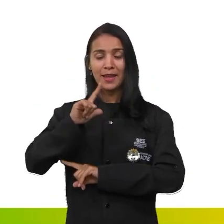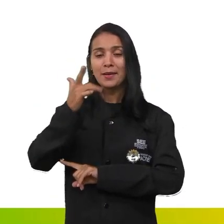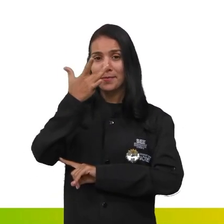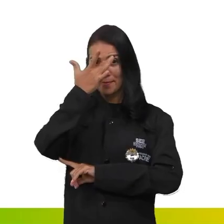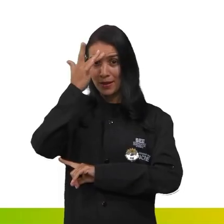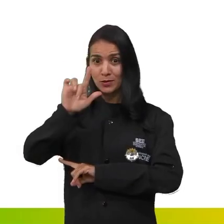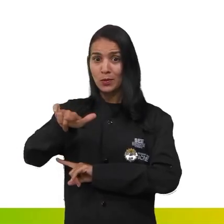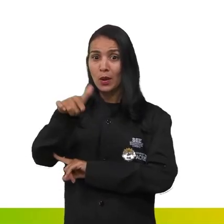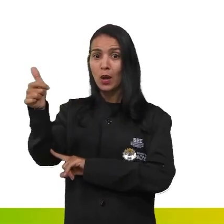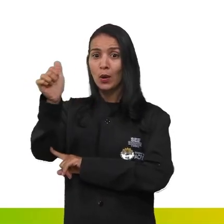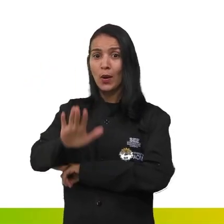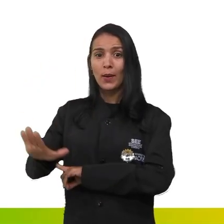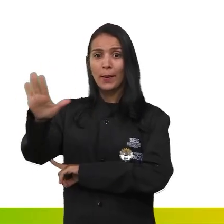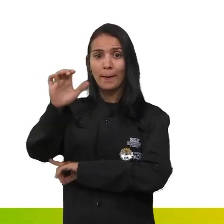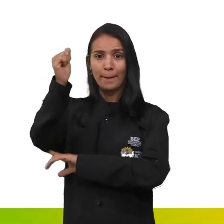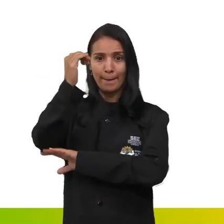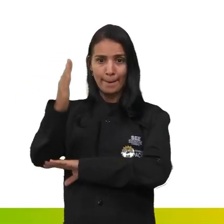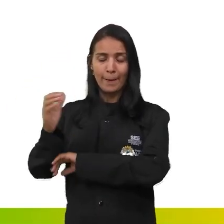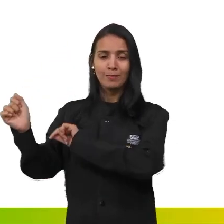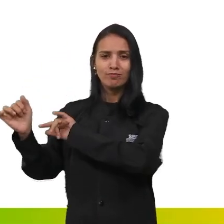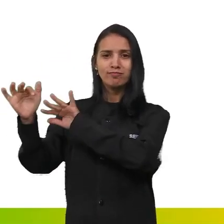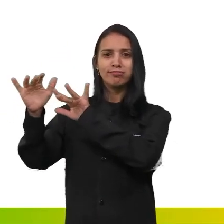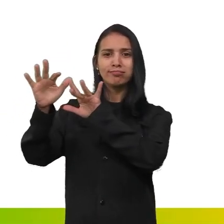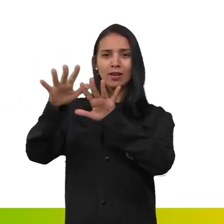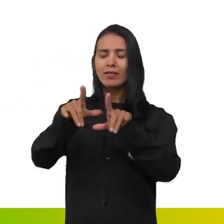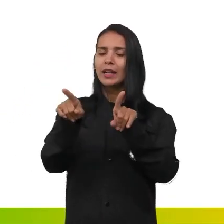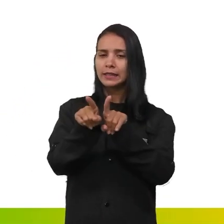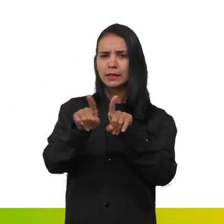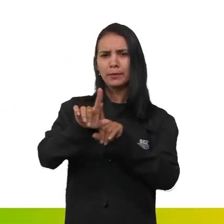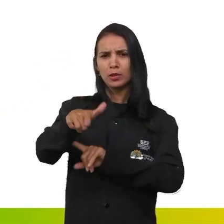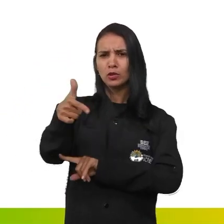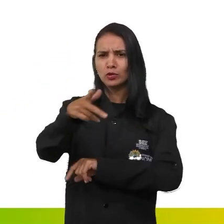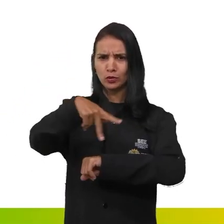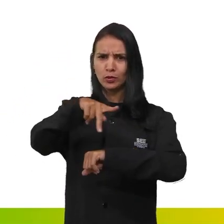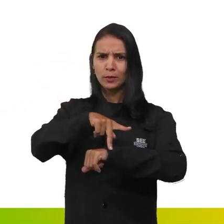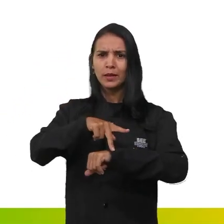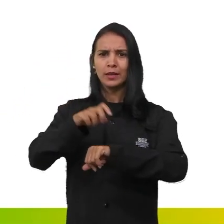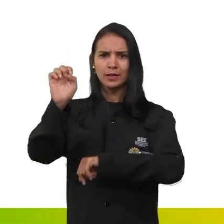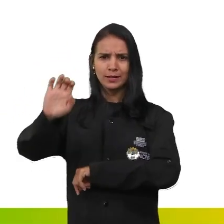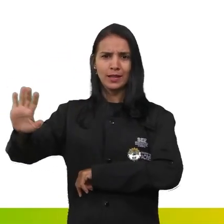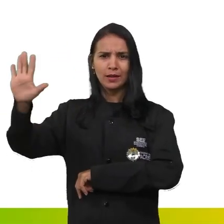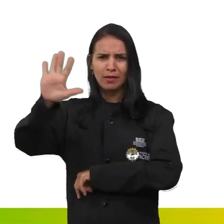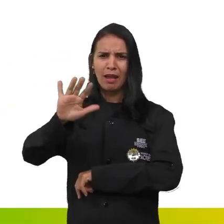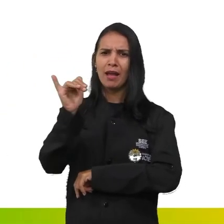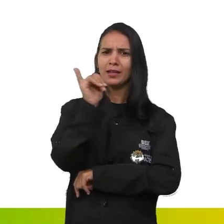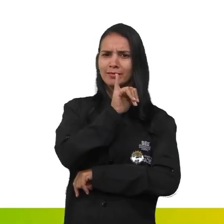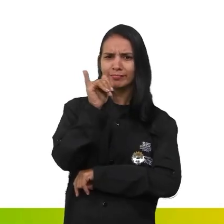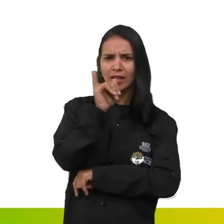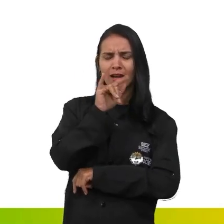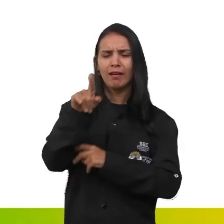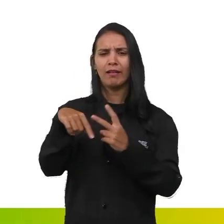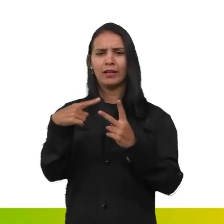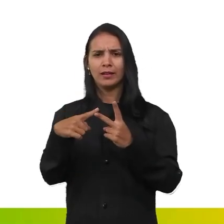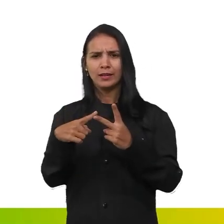outras regiões e até mesmo países, como é o caso da Europa. Vieram italianos,